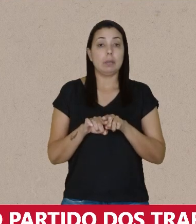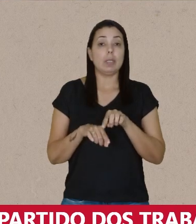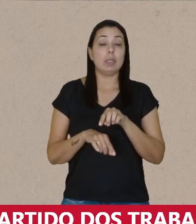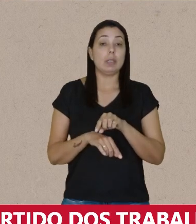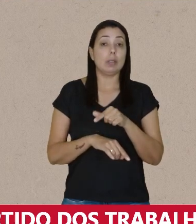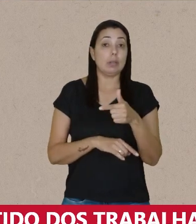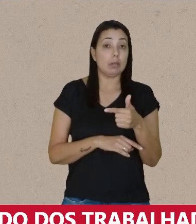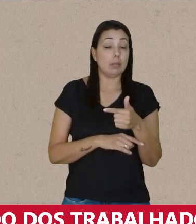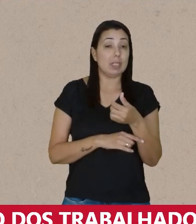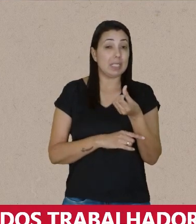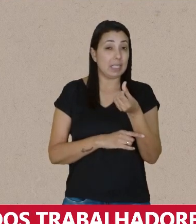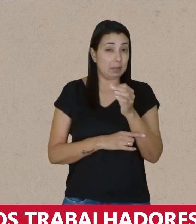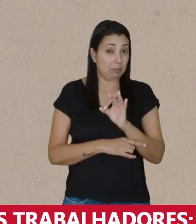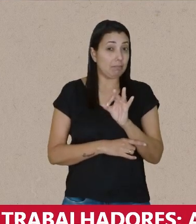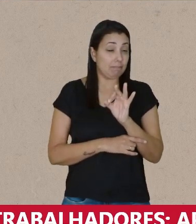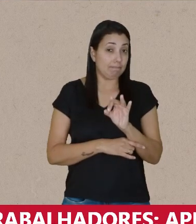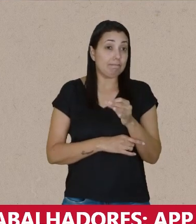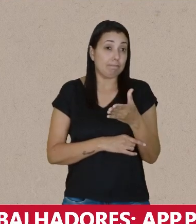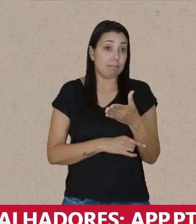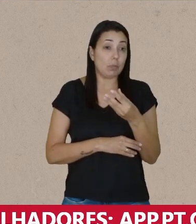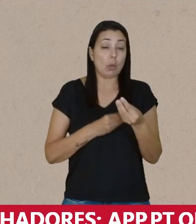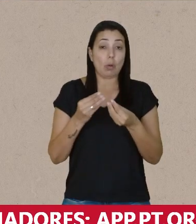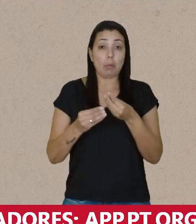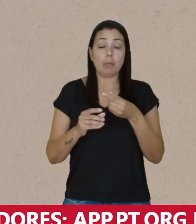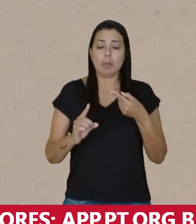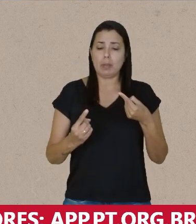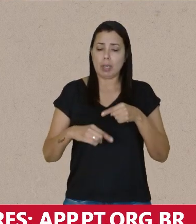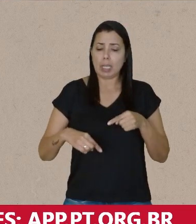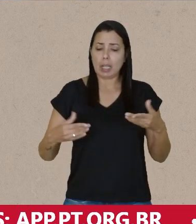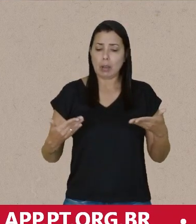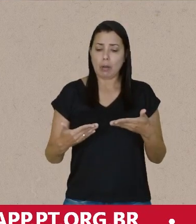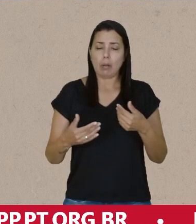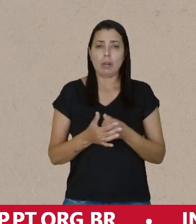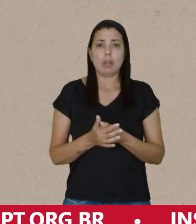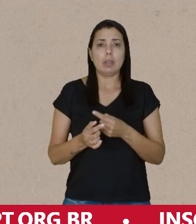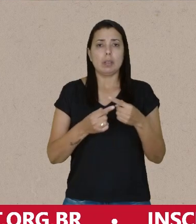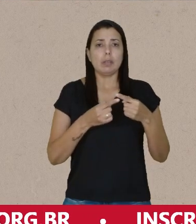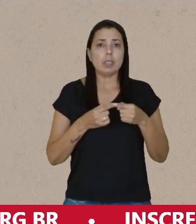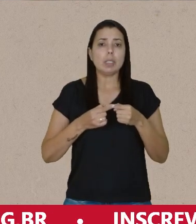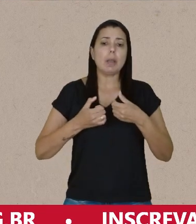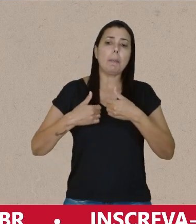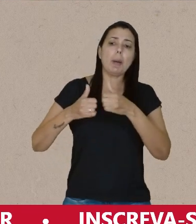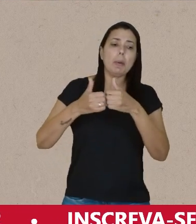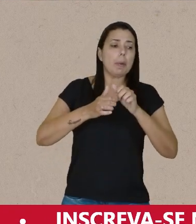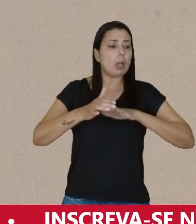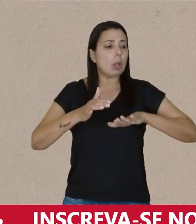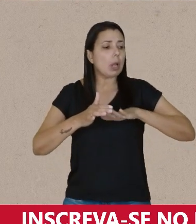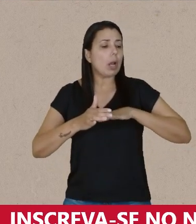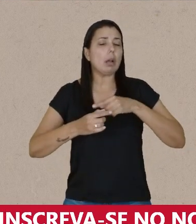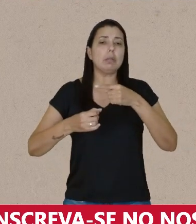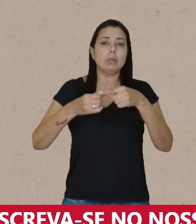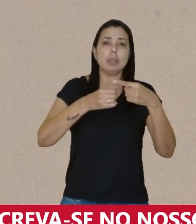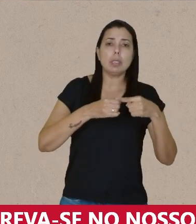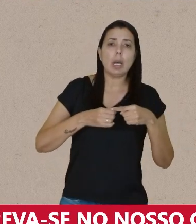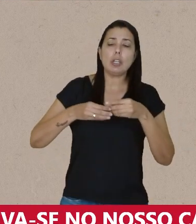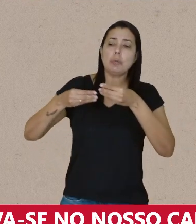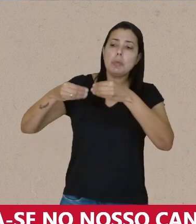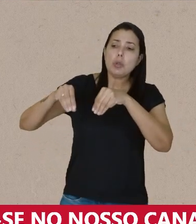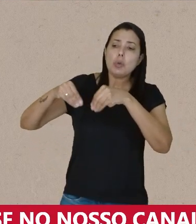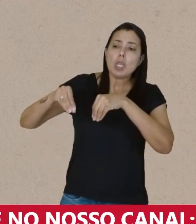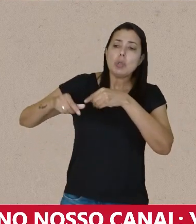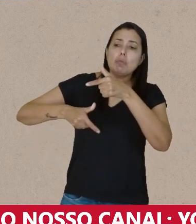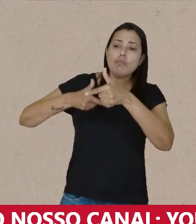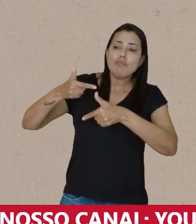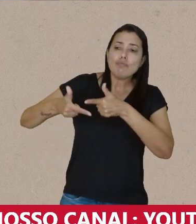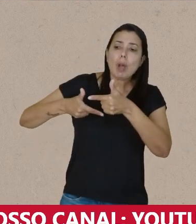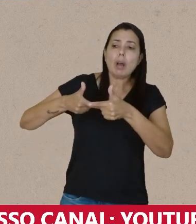hoje não emprega 6%? Como vamos enfrentar esse desafio da mobilidade, da situação que as cidades vivem, de precarização de